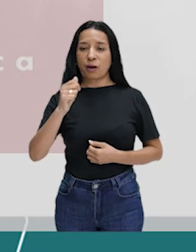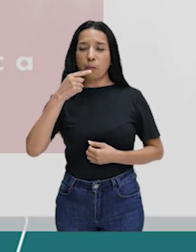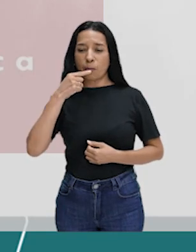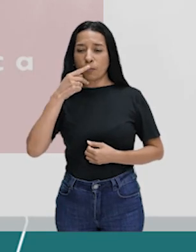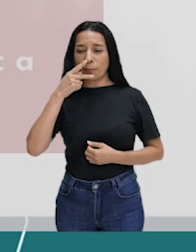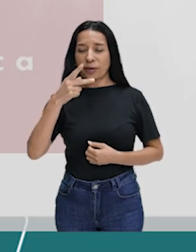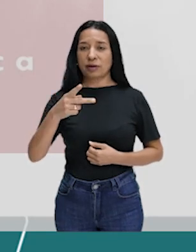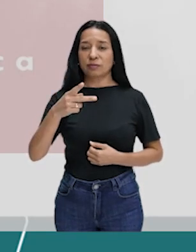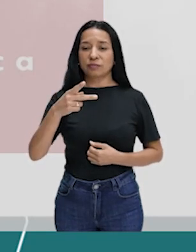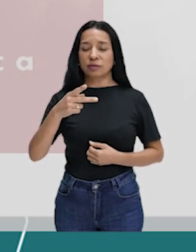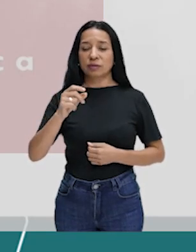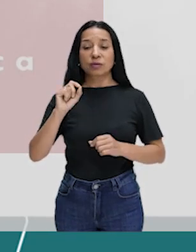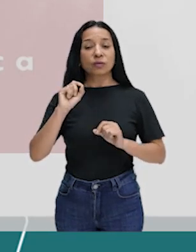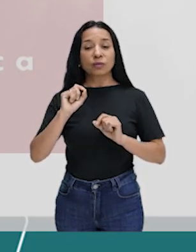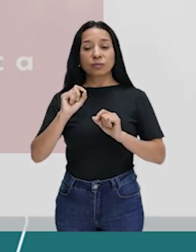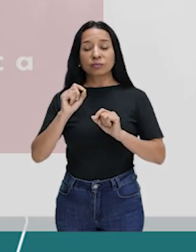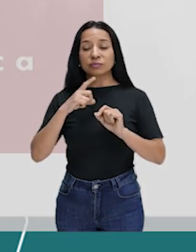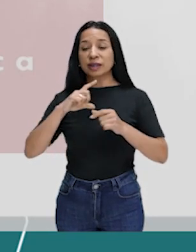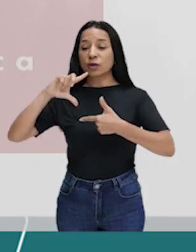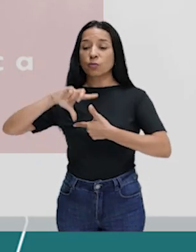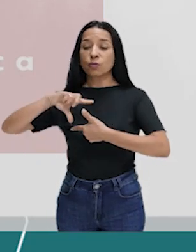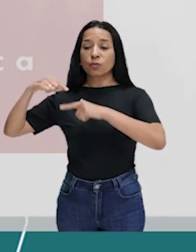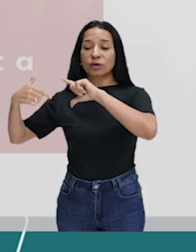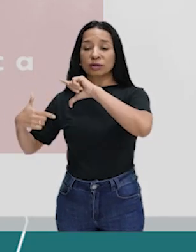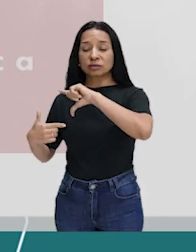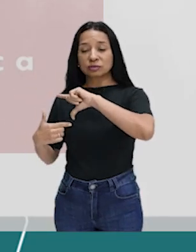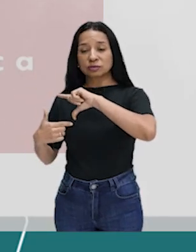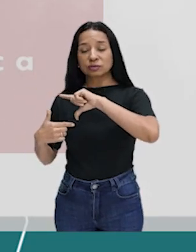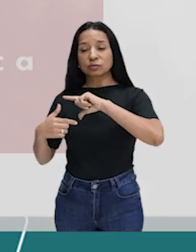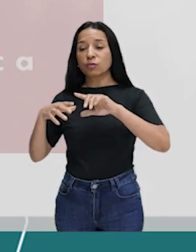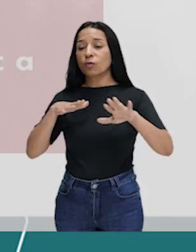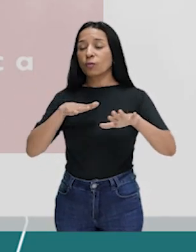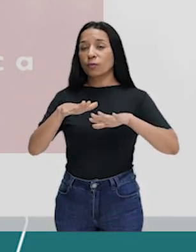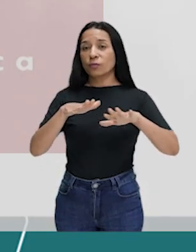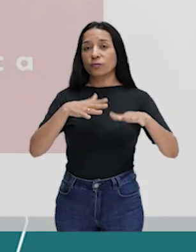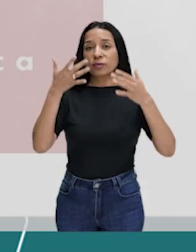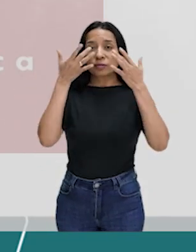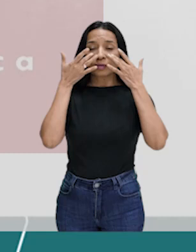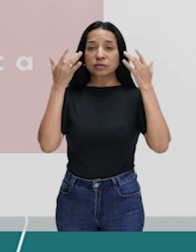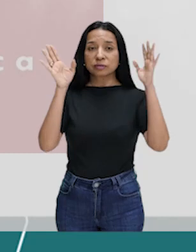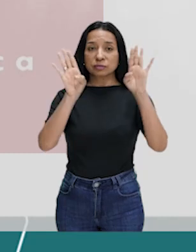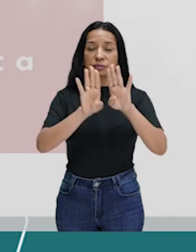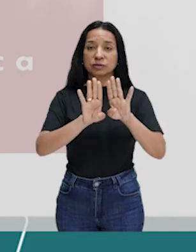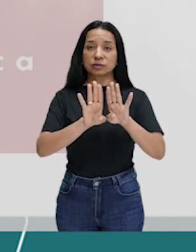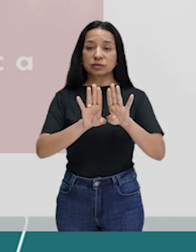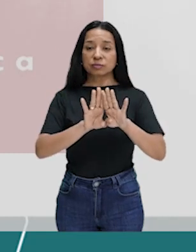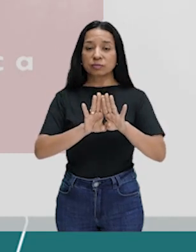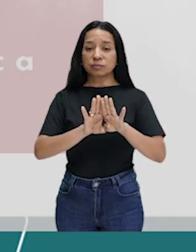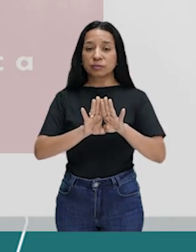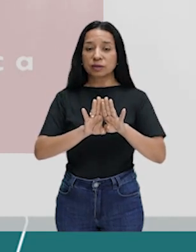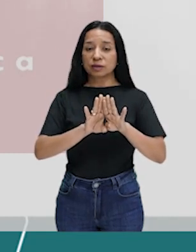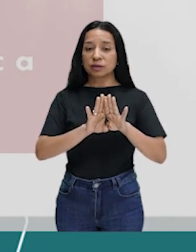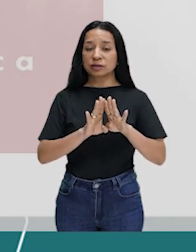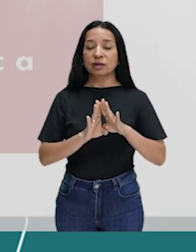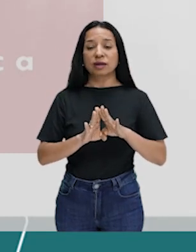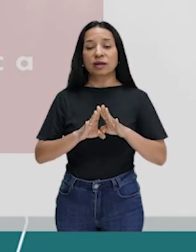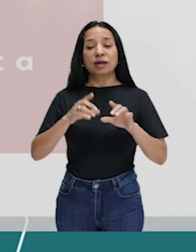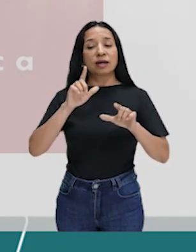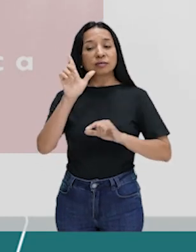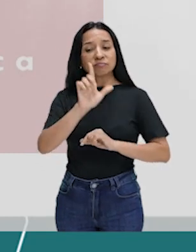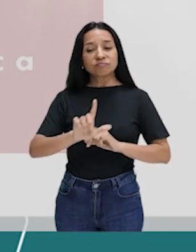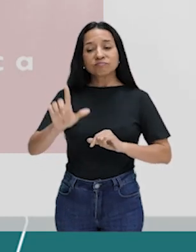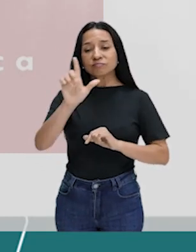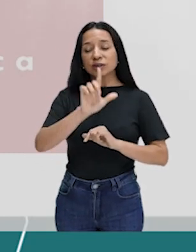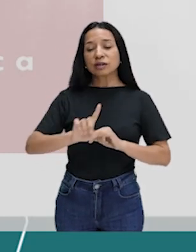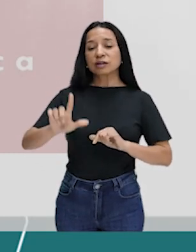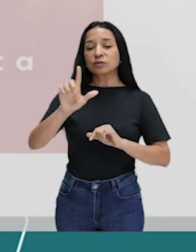Então, aqui a gente tem o concretismo, que é um movimento artístico e também corrente literária que é